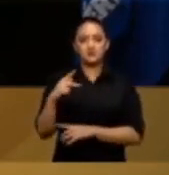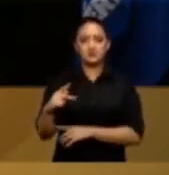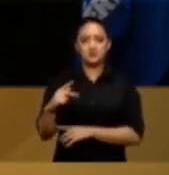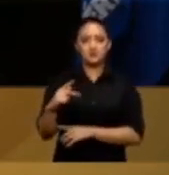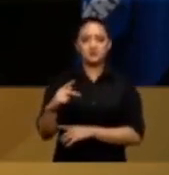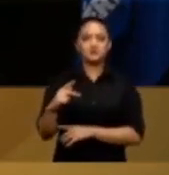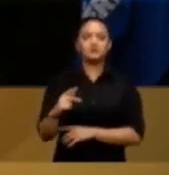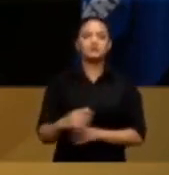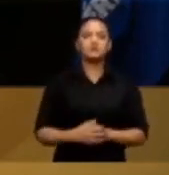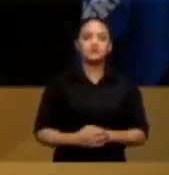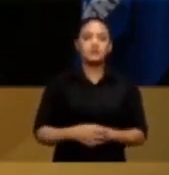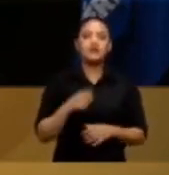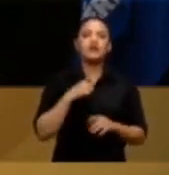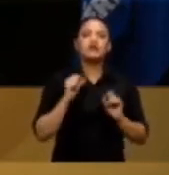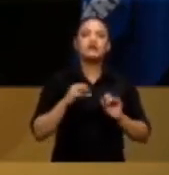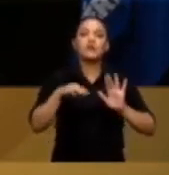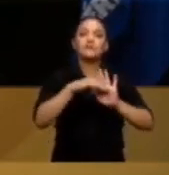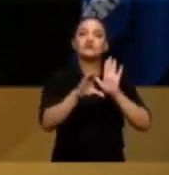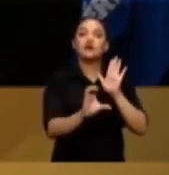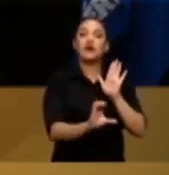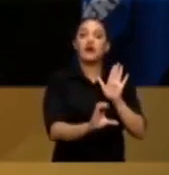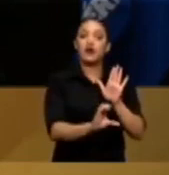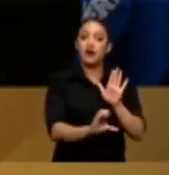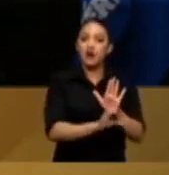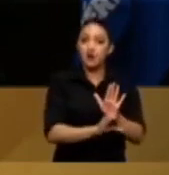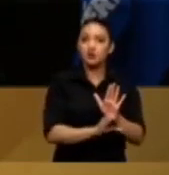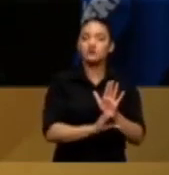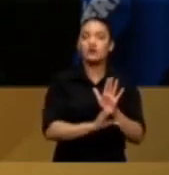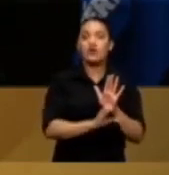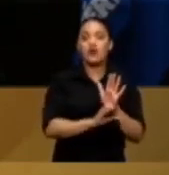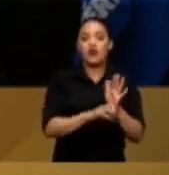Penal, que dispõe sobre medidas cautelares diversas da prisão